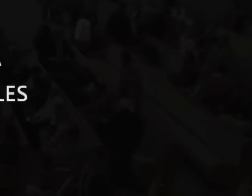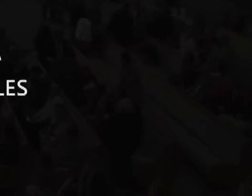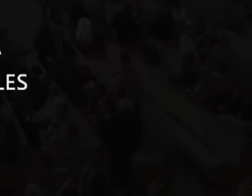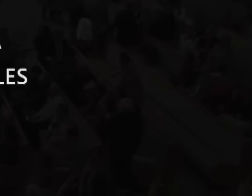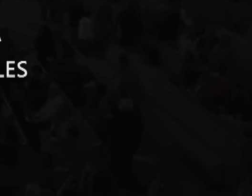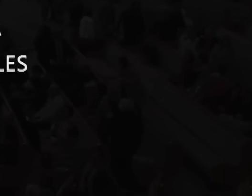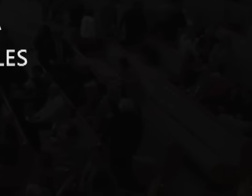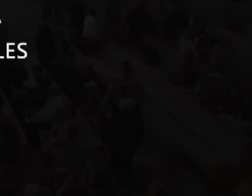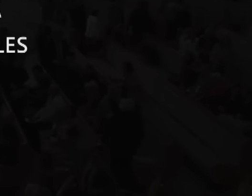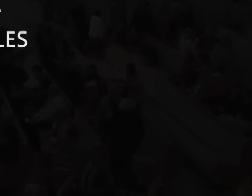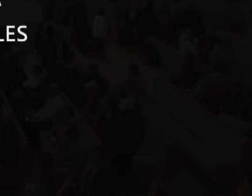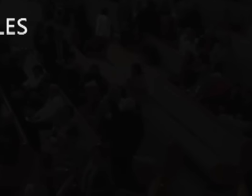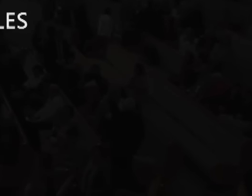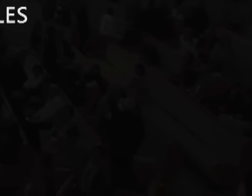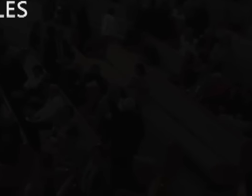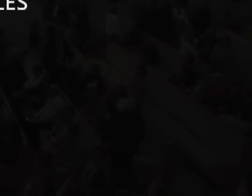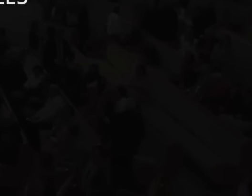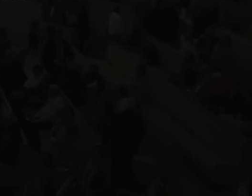abençoe que Deus e